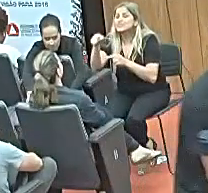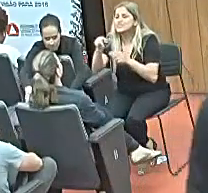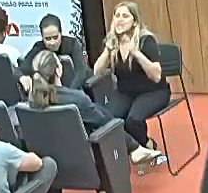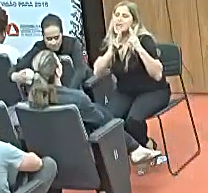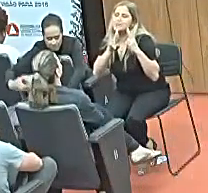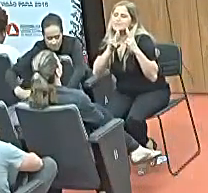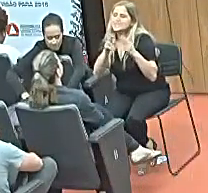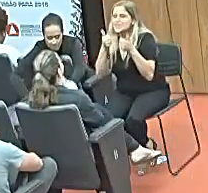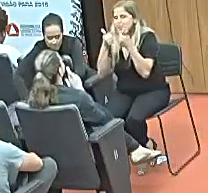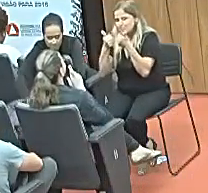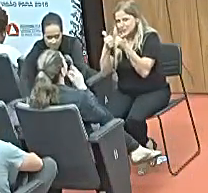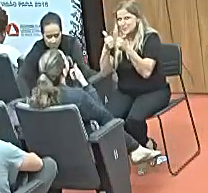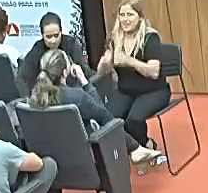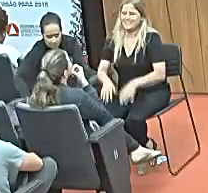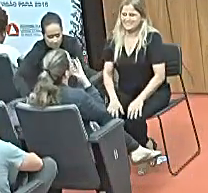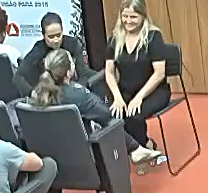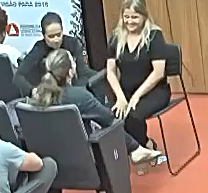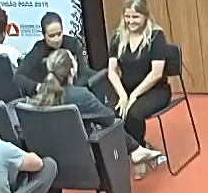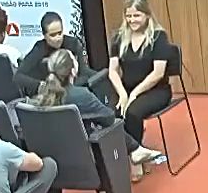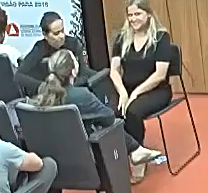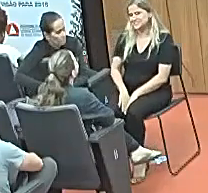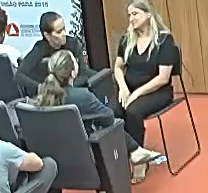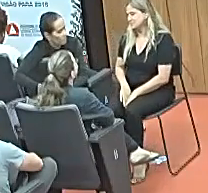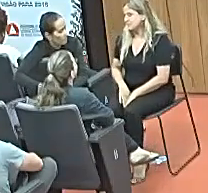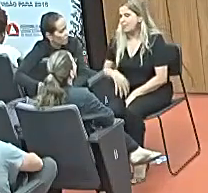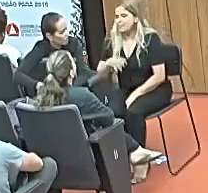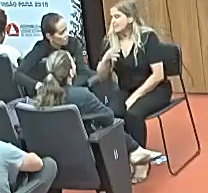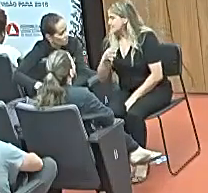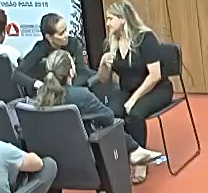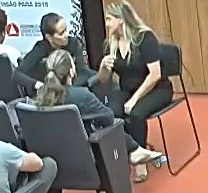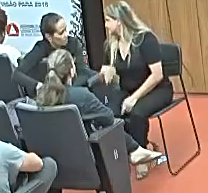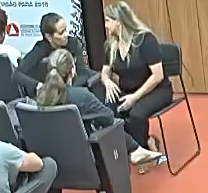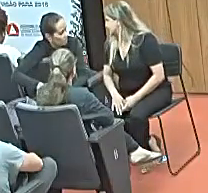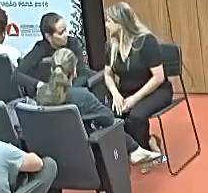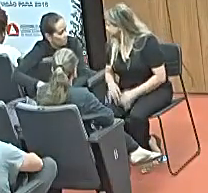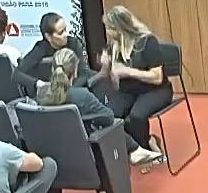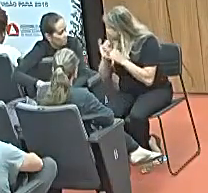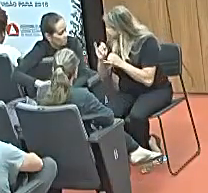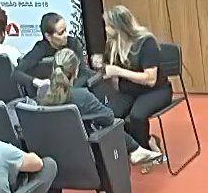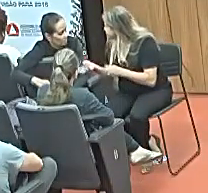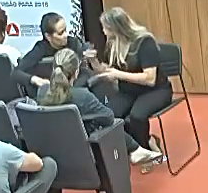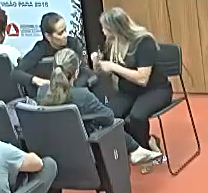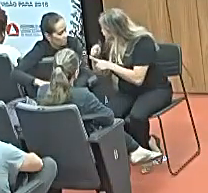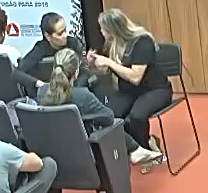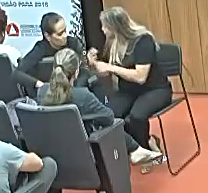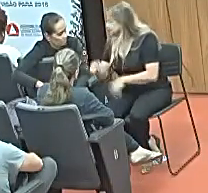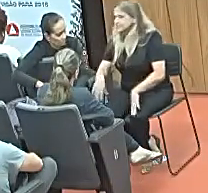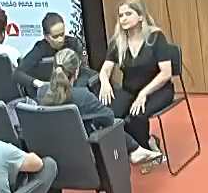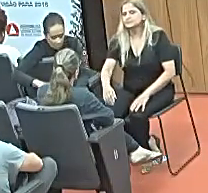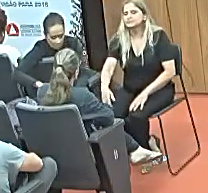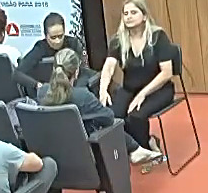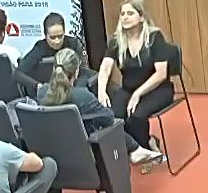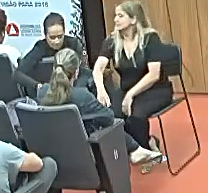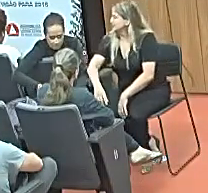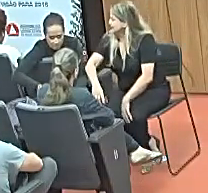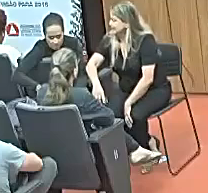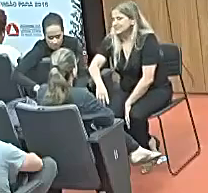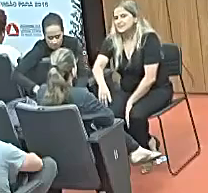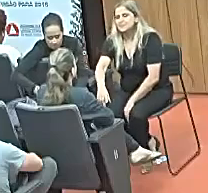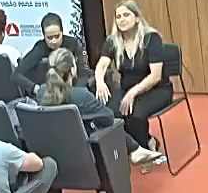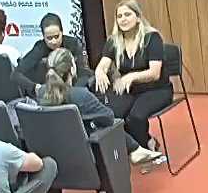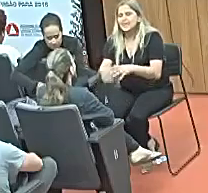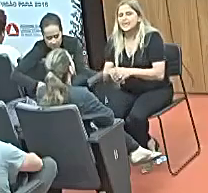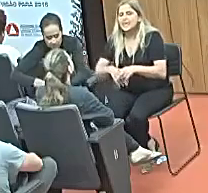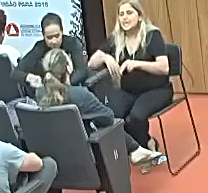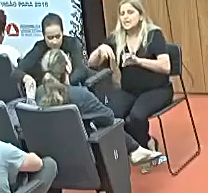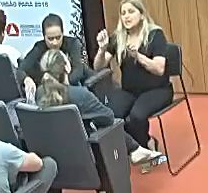intervenções sugeridas pelo grupo foram fomentar o planejamento coletivo das ações para promoção do artesanato